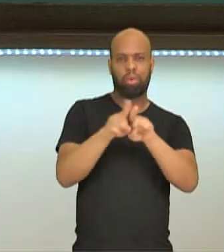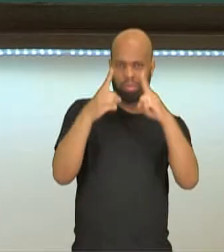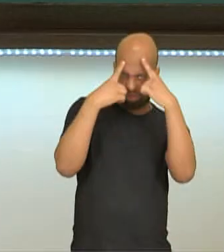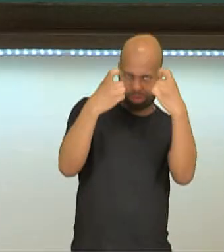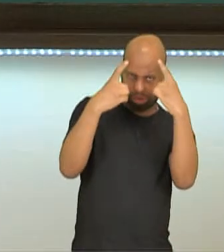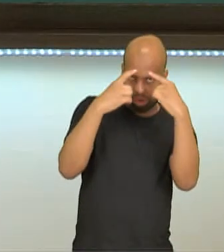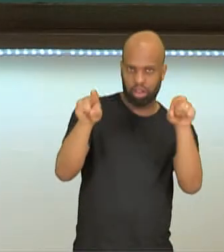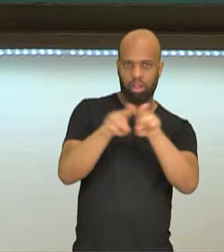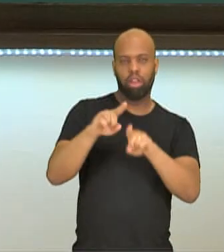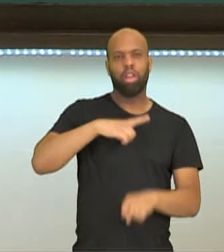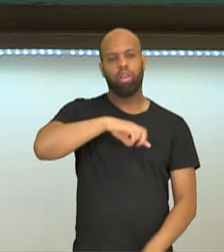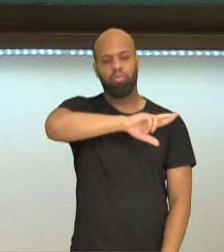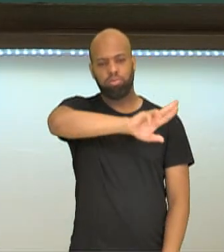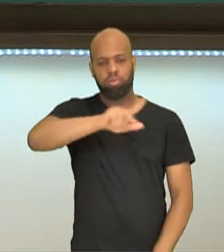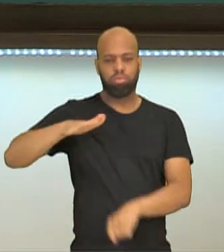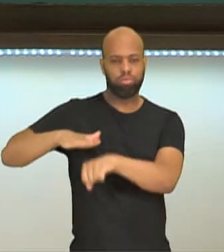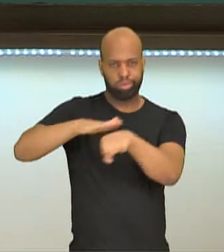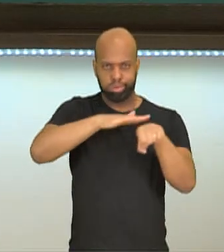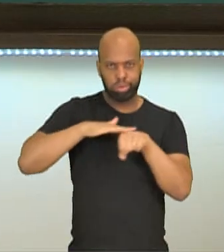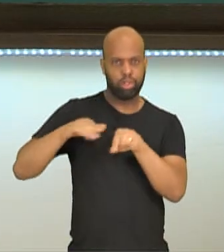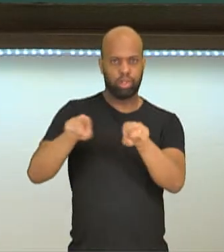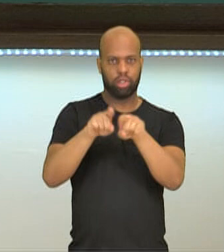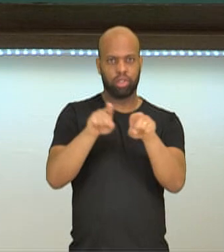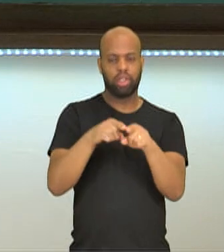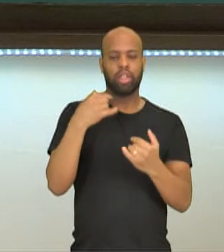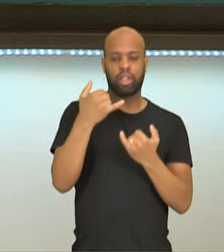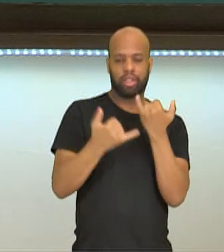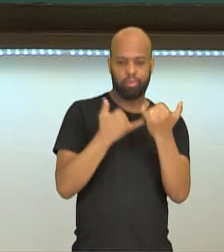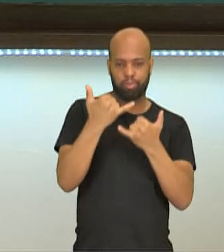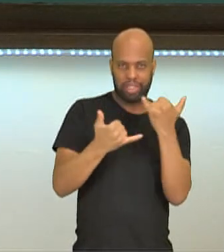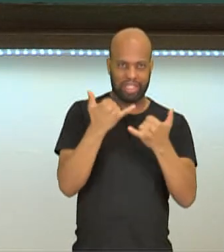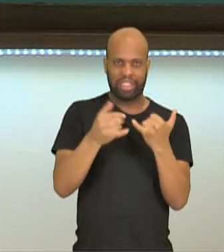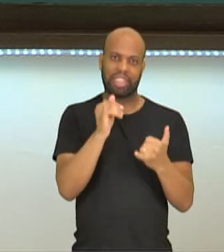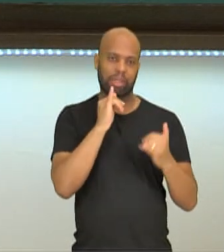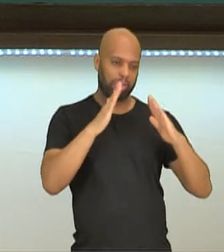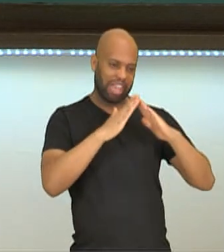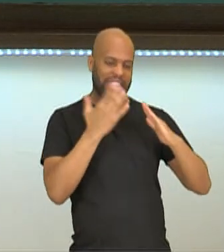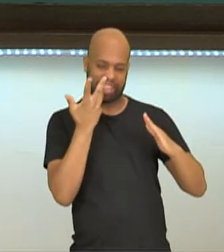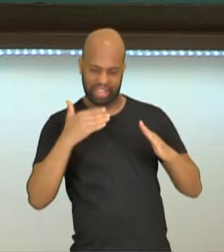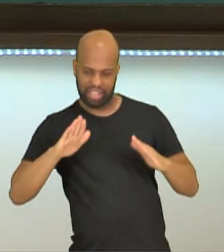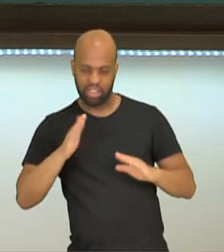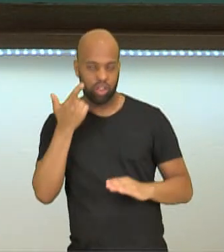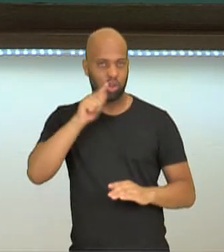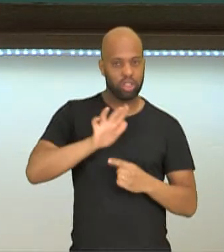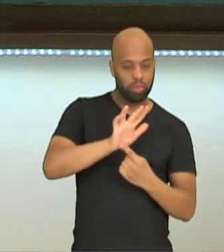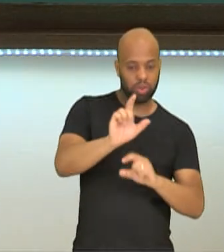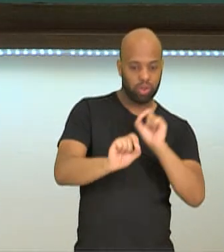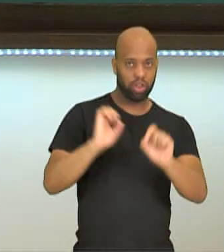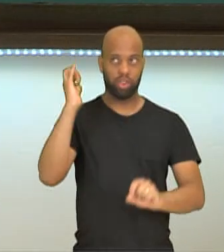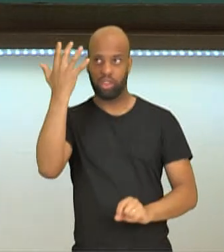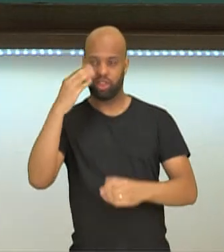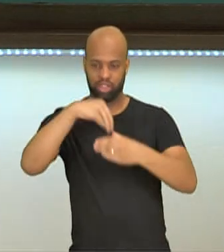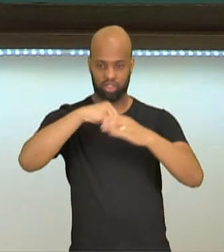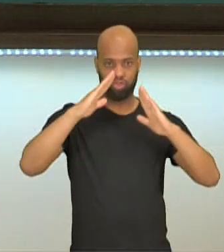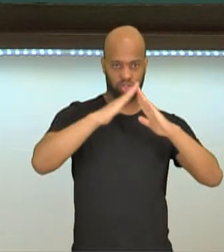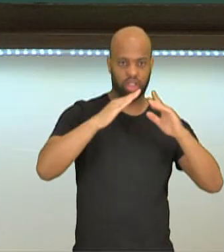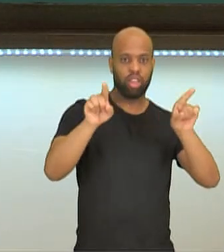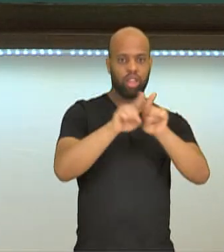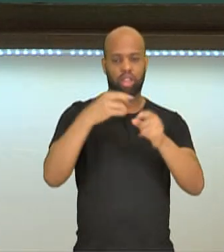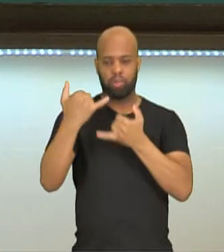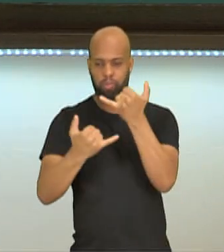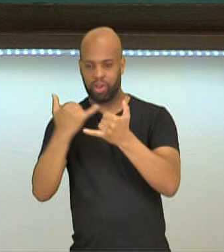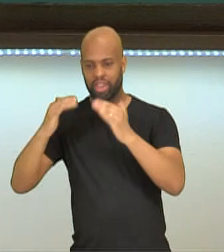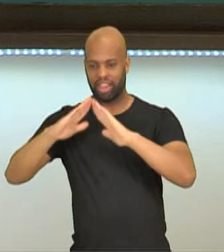violência, em diversos outros momentos. A criança que brinca de casinha consegue mostrar o que acontece dentro da casa dela, a criança que brinca